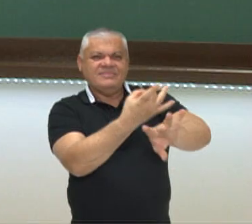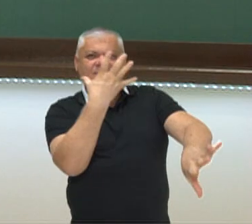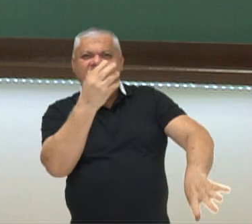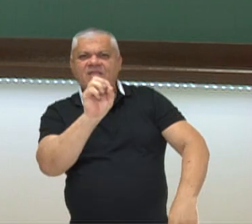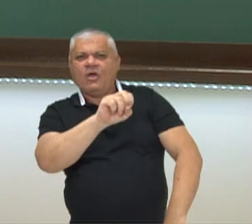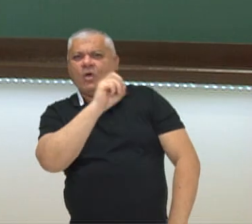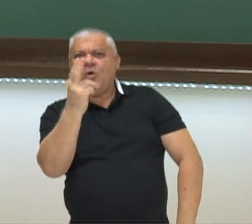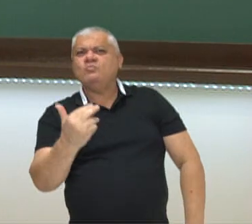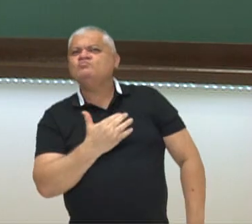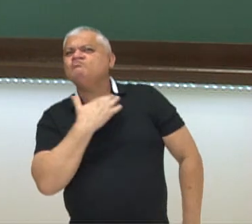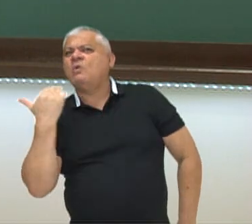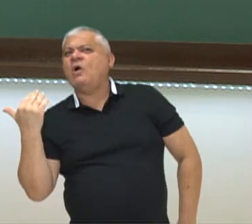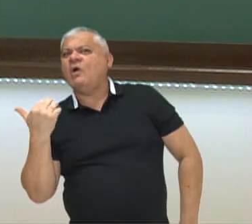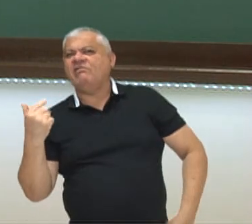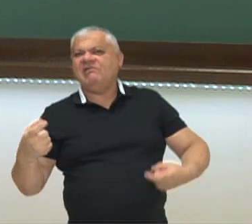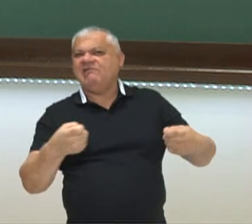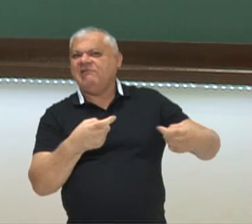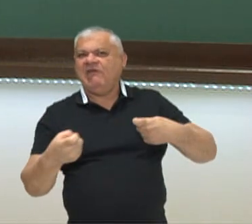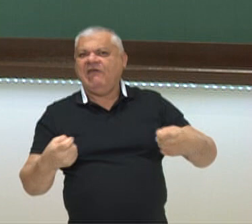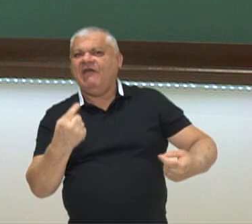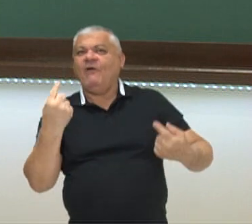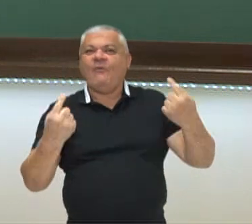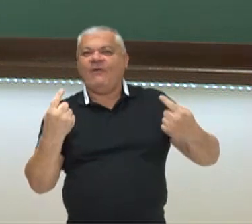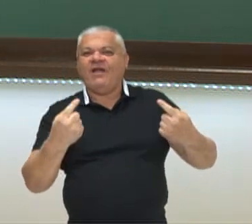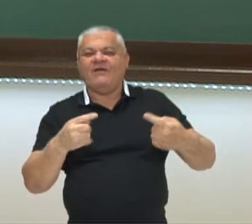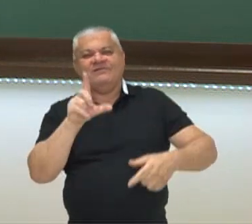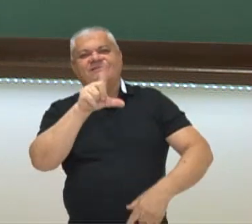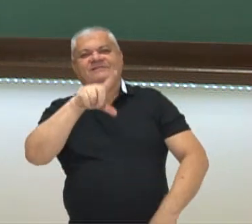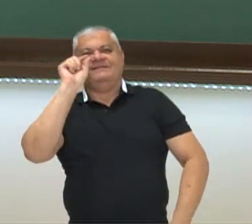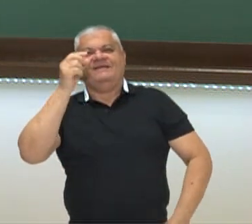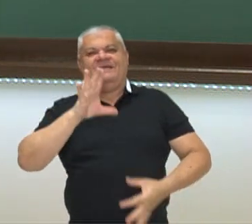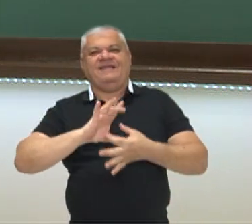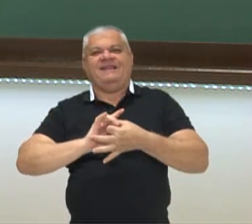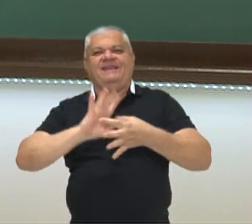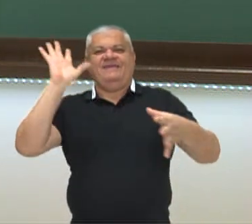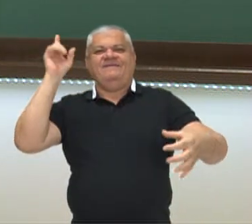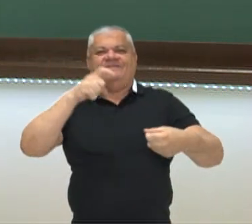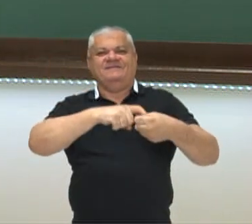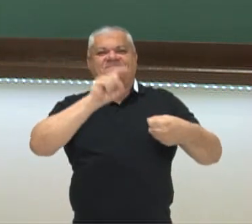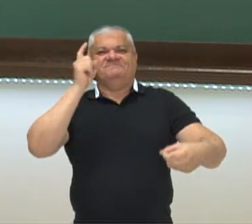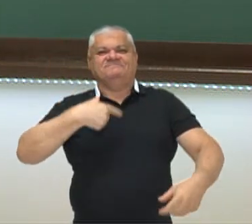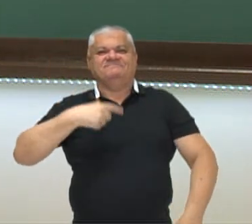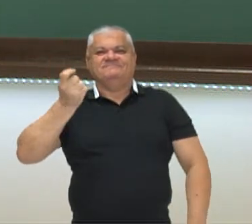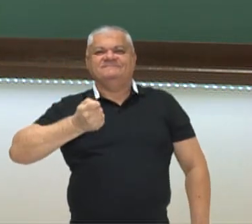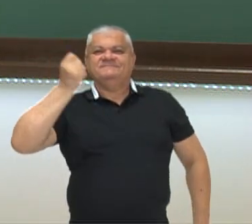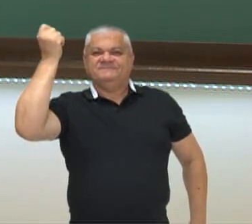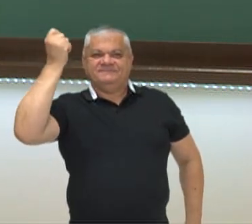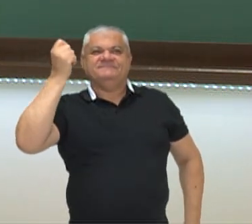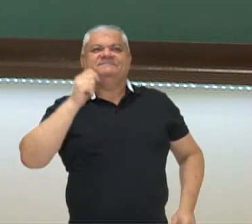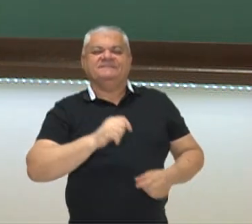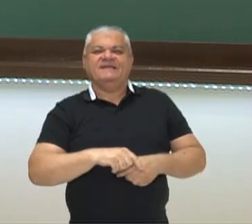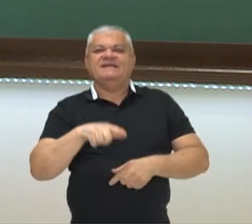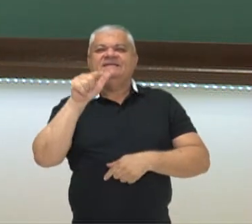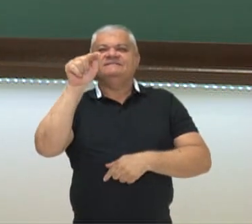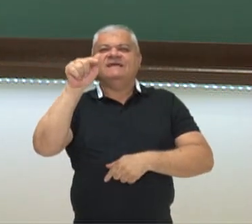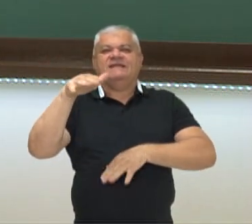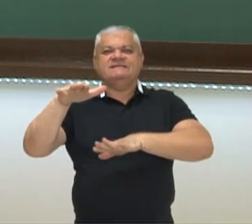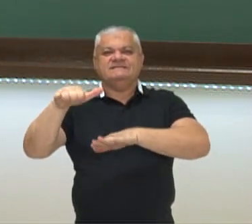aí dentro da história, né, uma frase bastante, né, histórica e importante aí no dia 7 de setembro